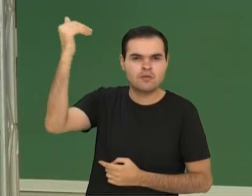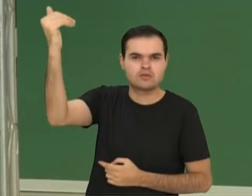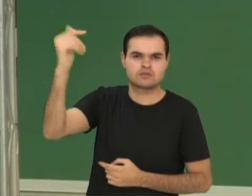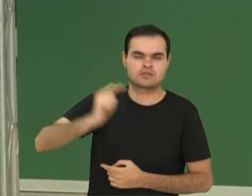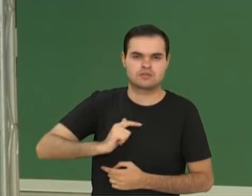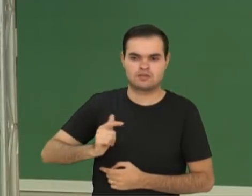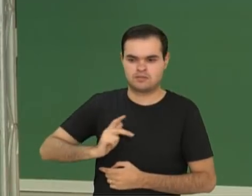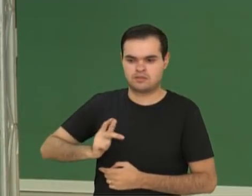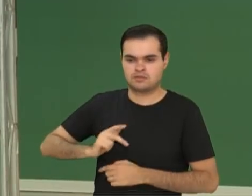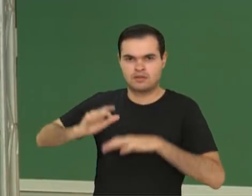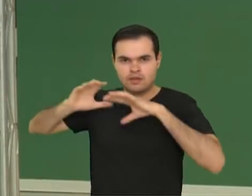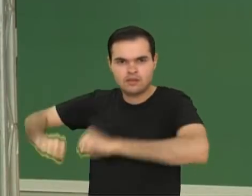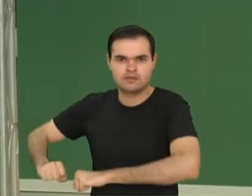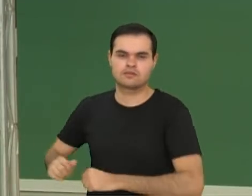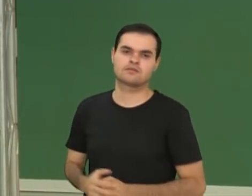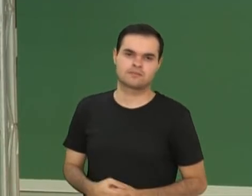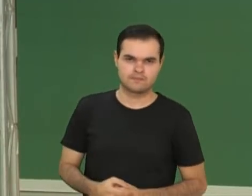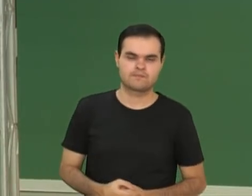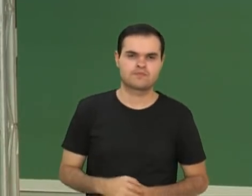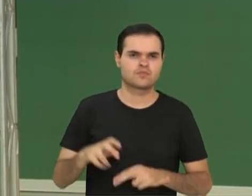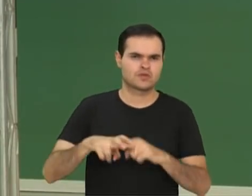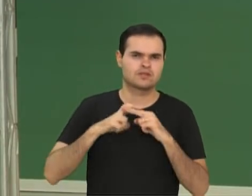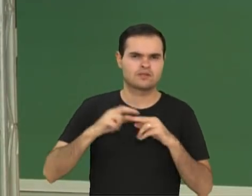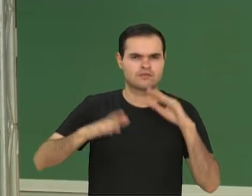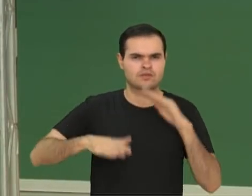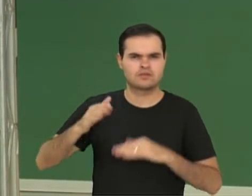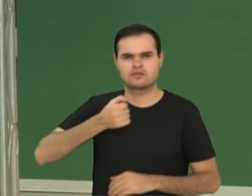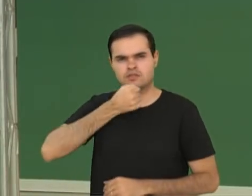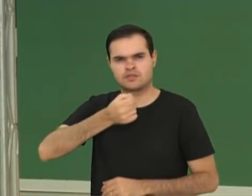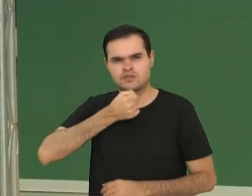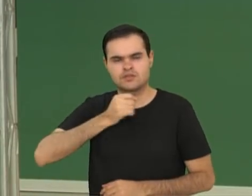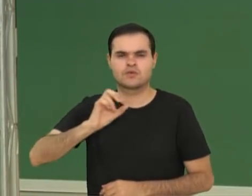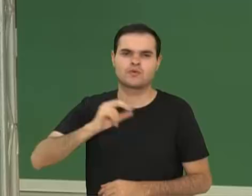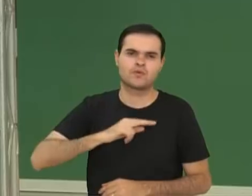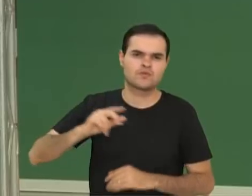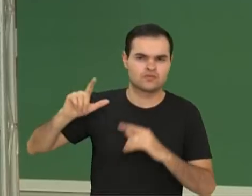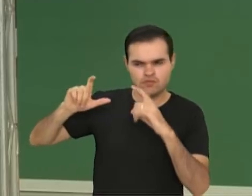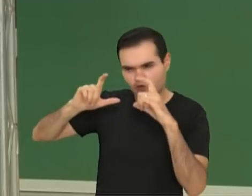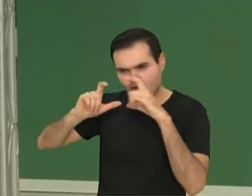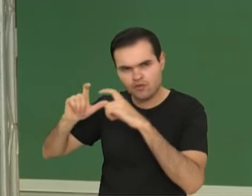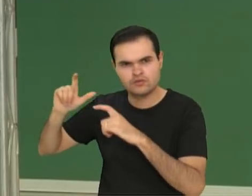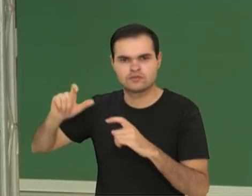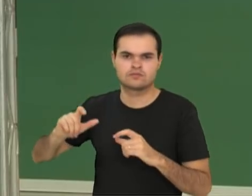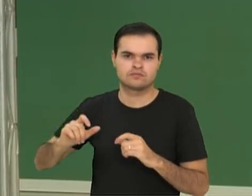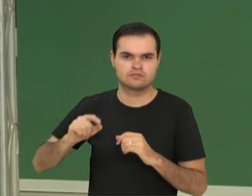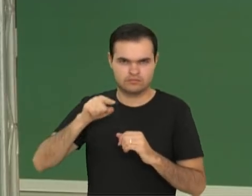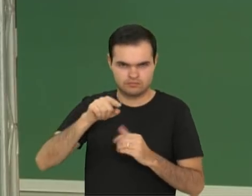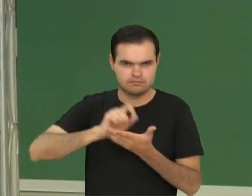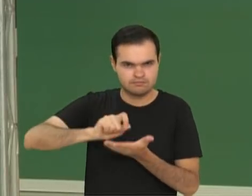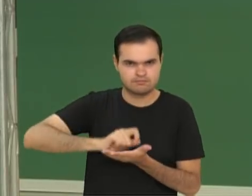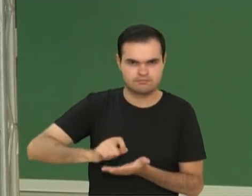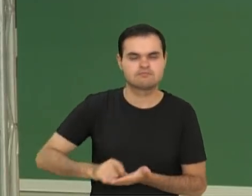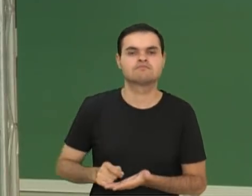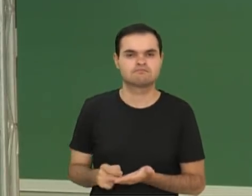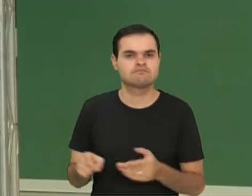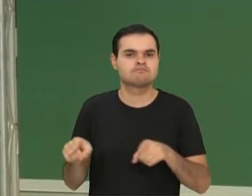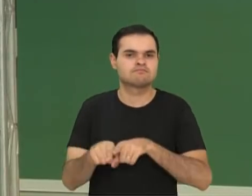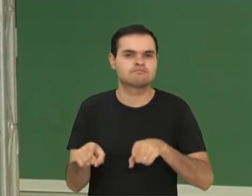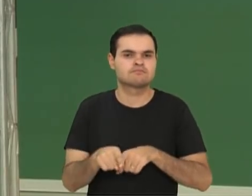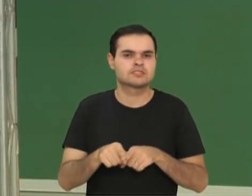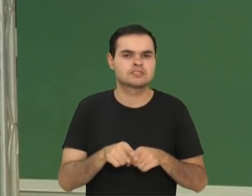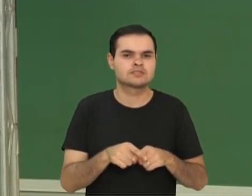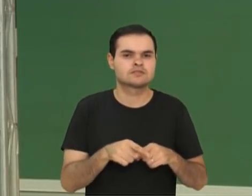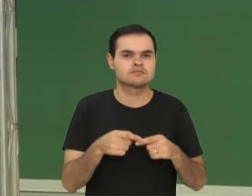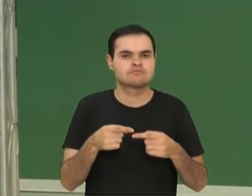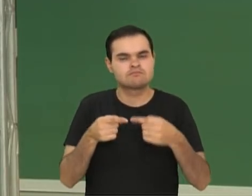sua privacidade invadida por repórteres, por fotógrafos. Garanto que você deve ter anotado isso e, de certa forma, até